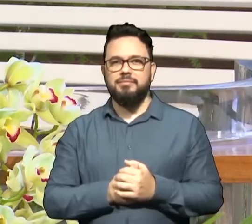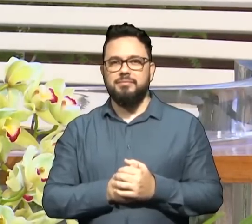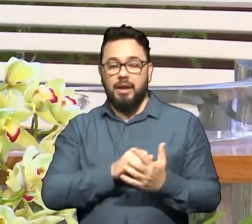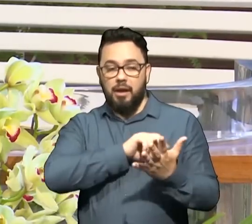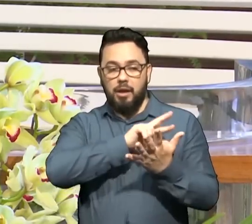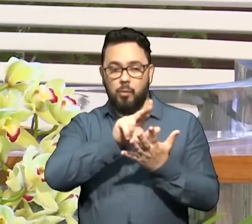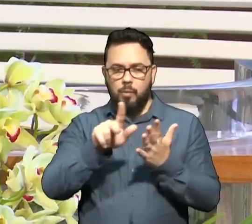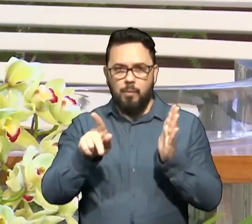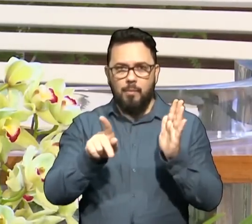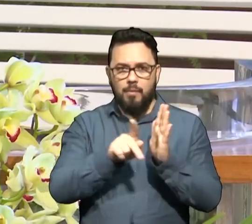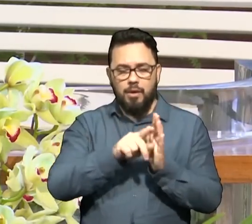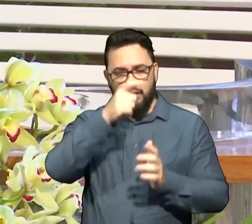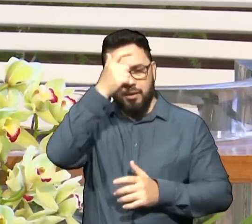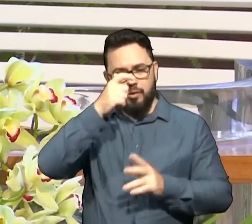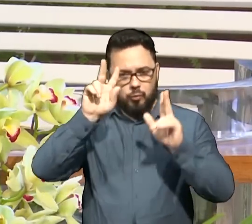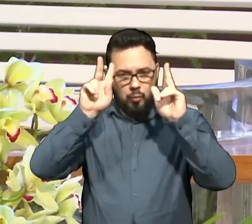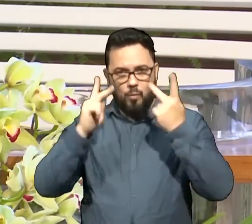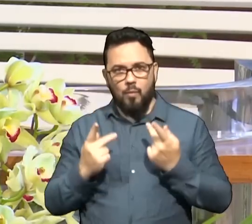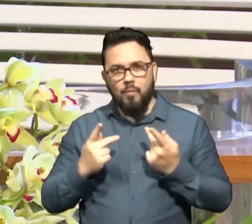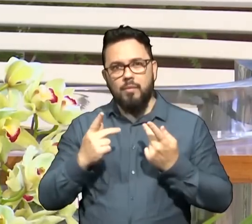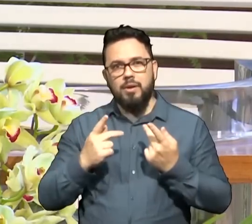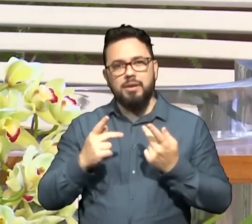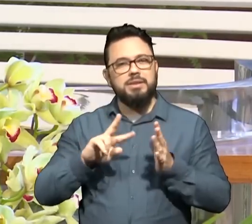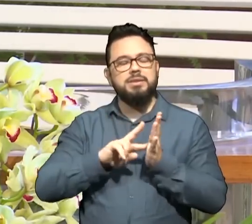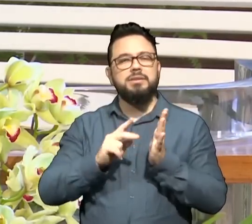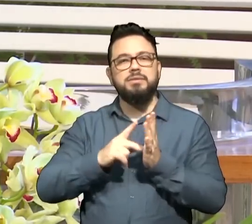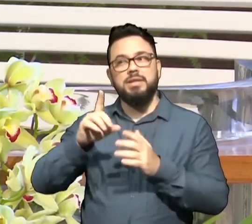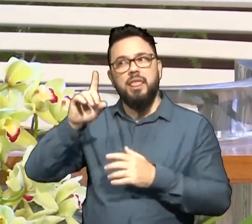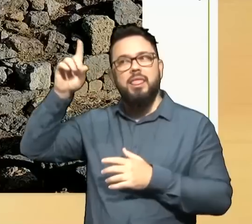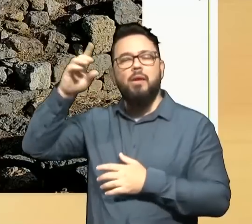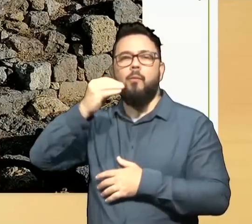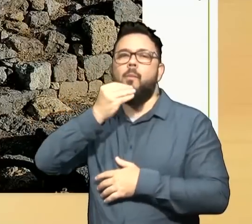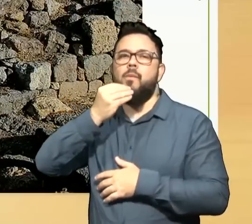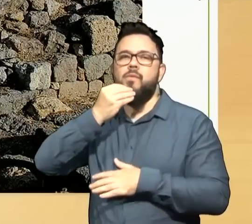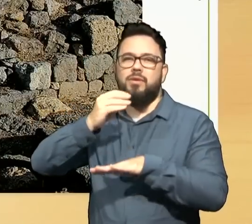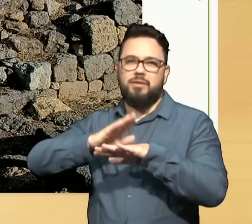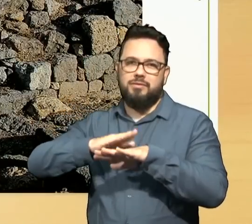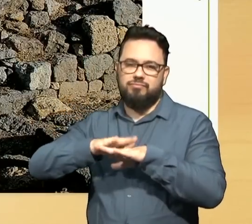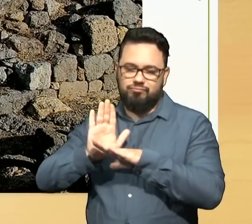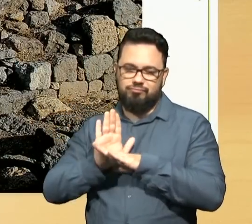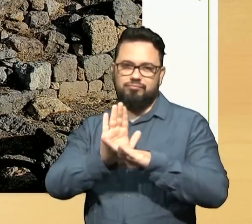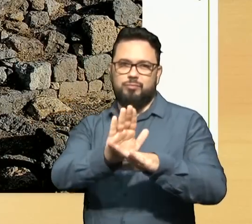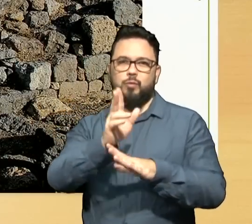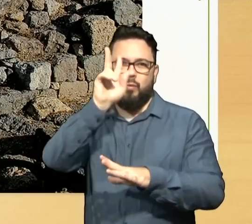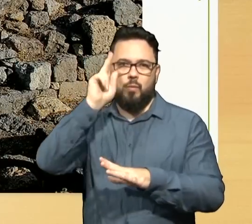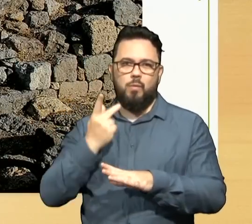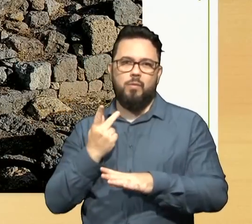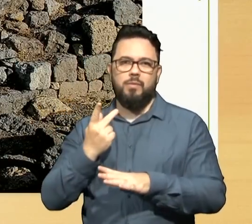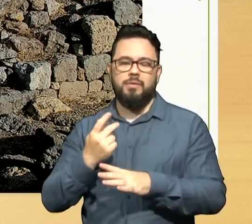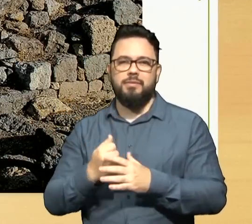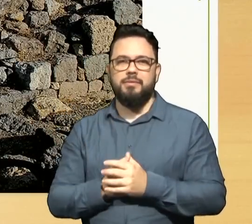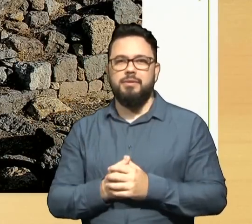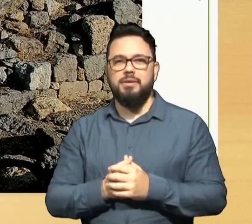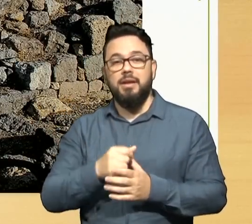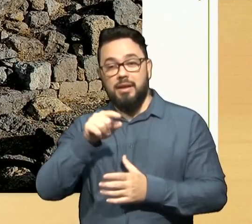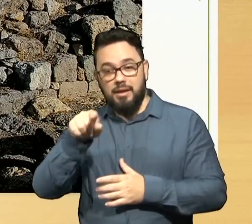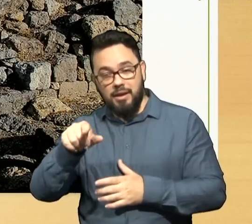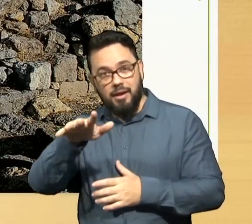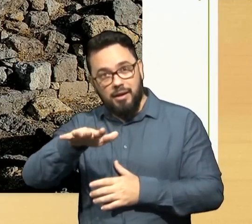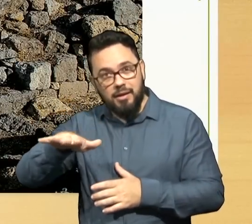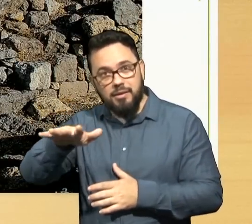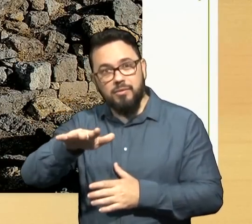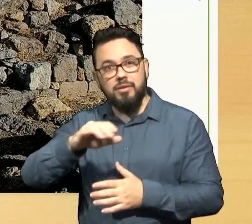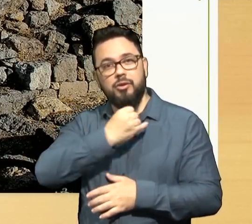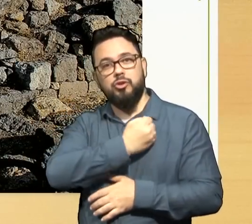Deus foi ali naquela Ilha que João teve a mais bela visão do juízo da volta de